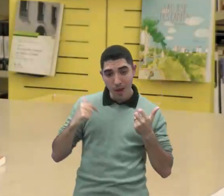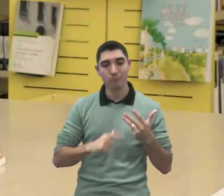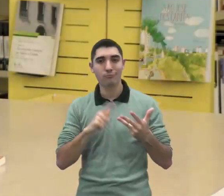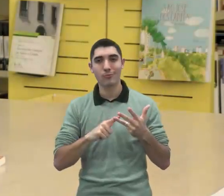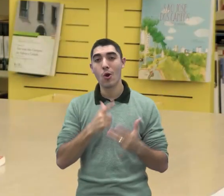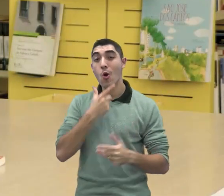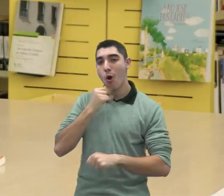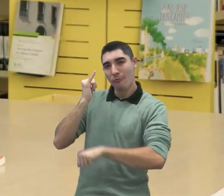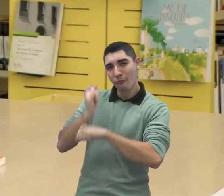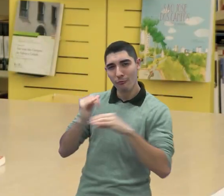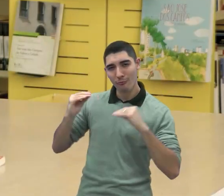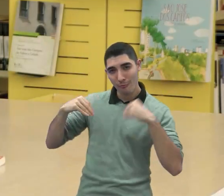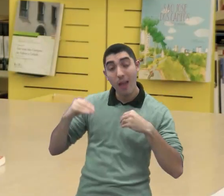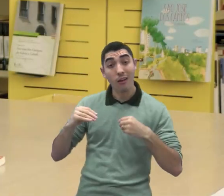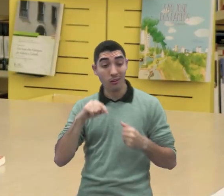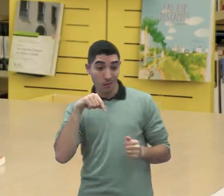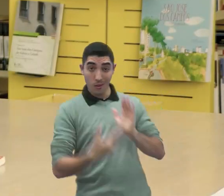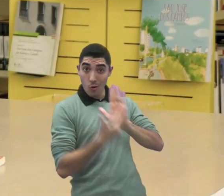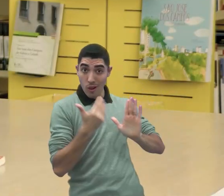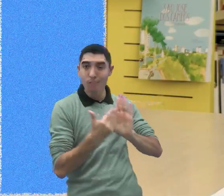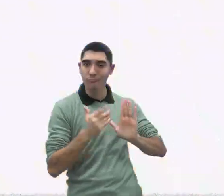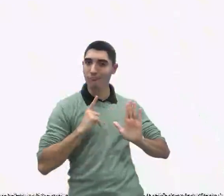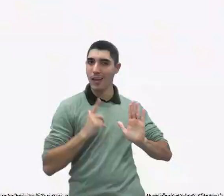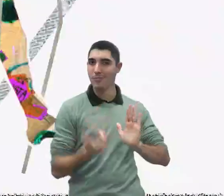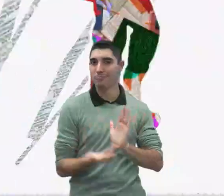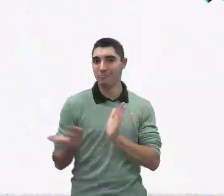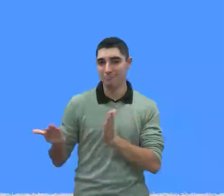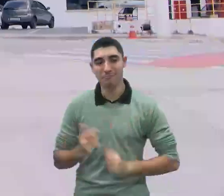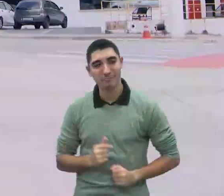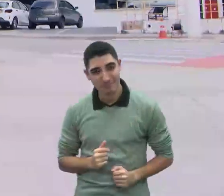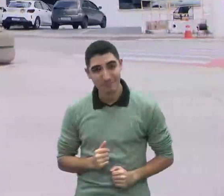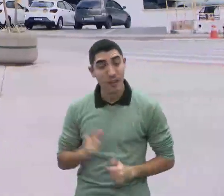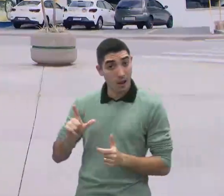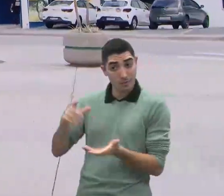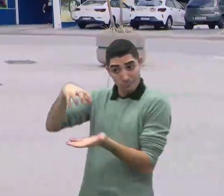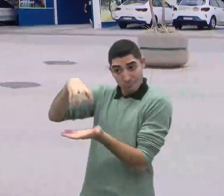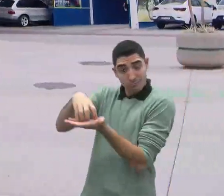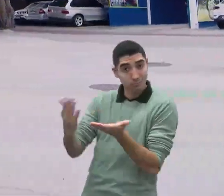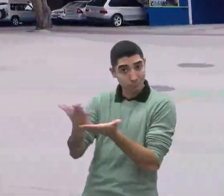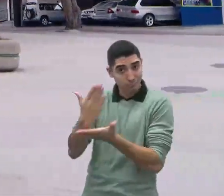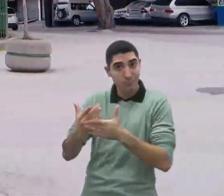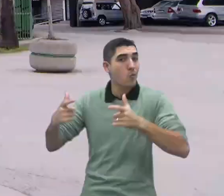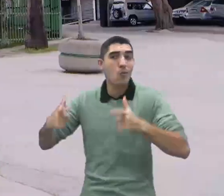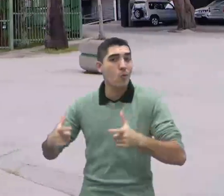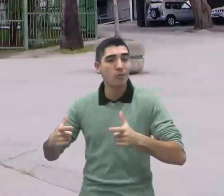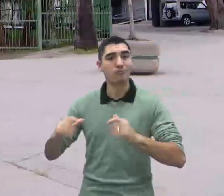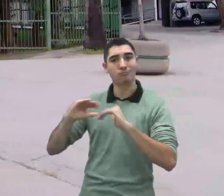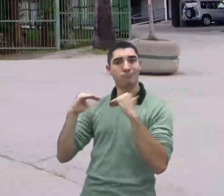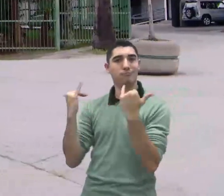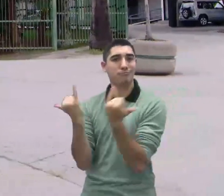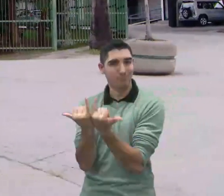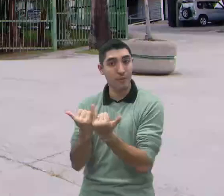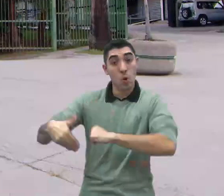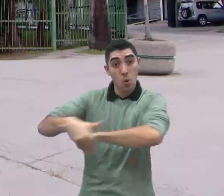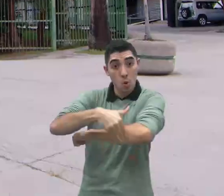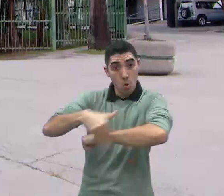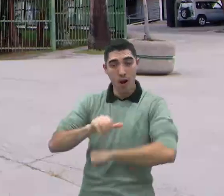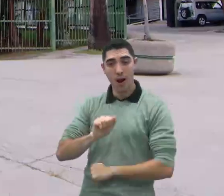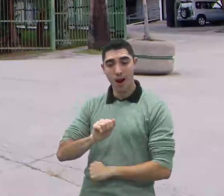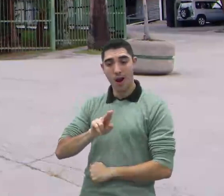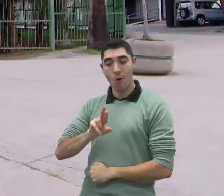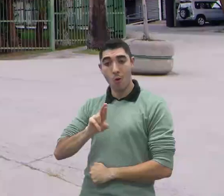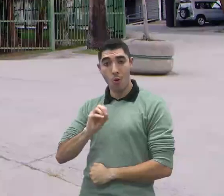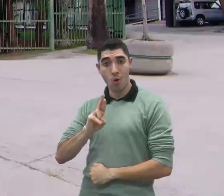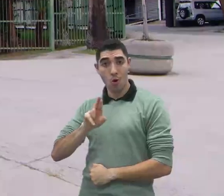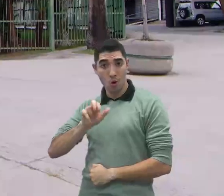Mágico de Oz. E esse livro tem na biblioteca. A visita de hoje foi na Biblioteca do Centro da Juventude, que fica na